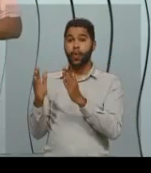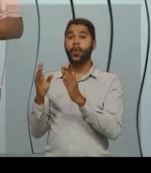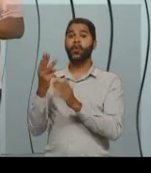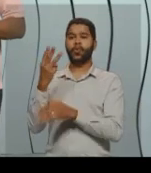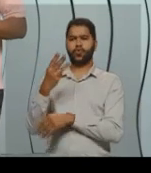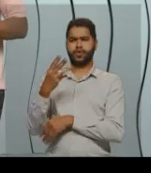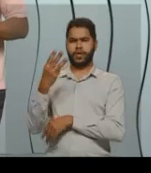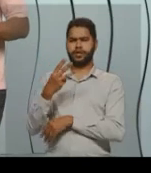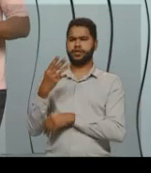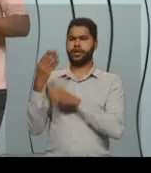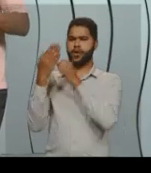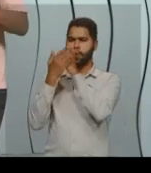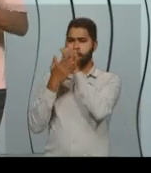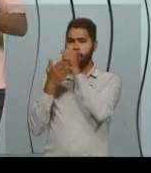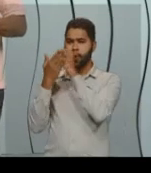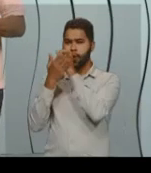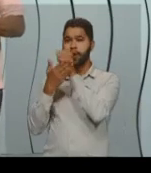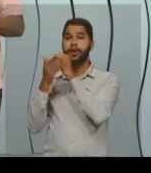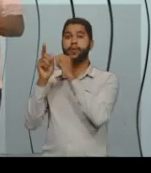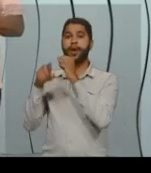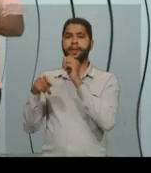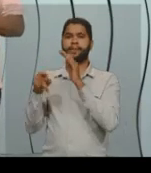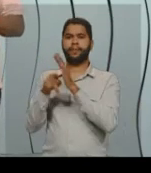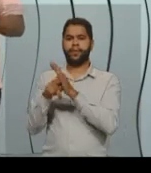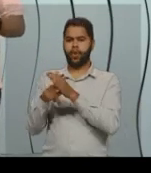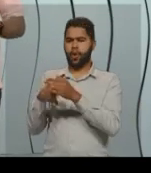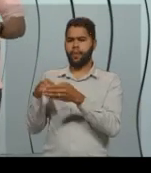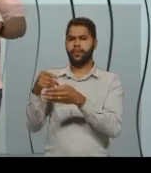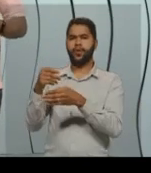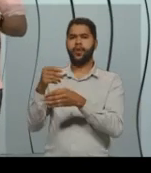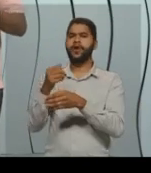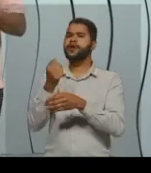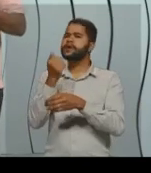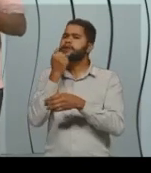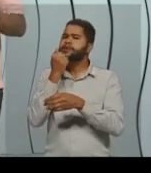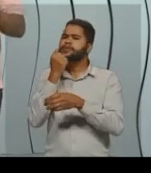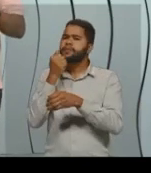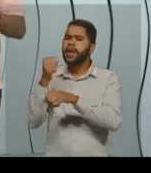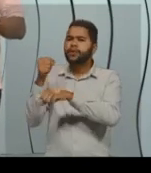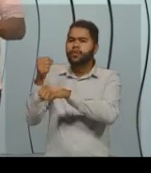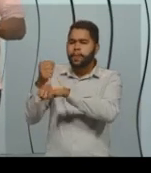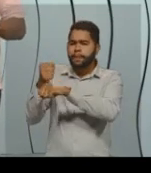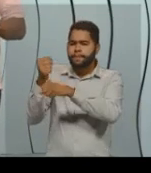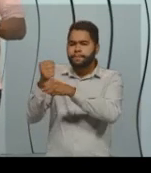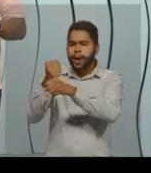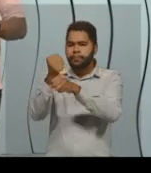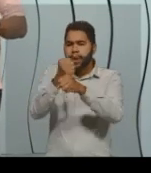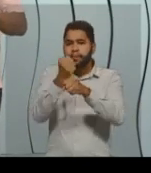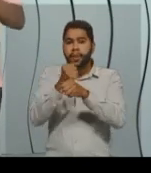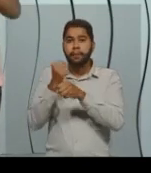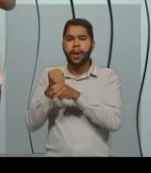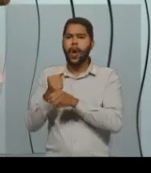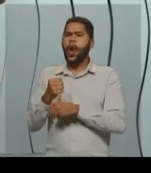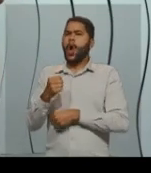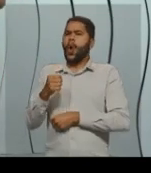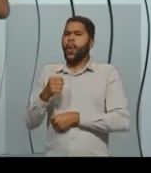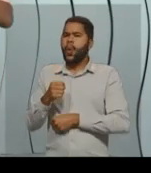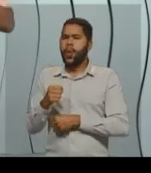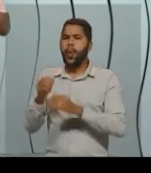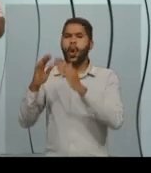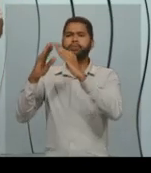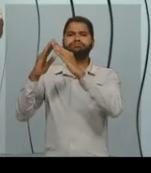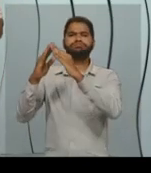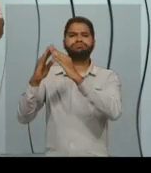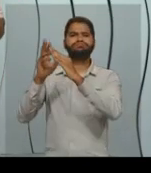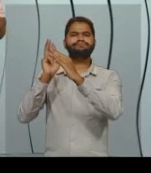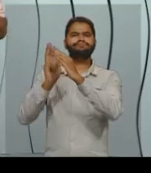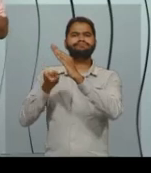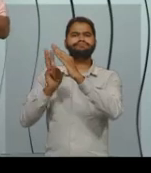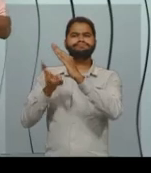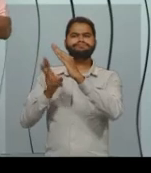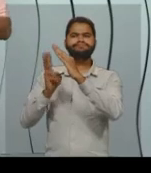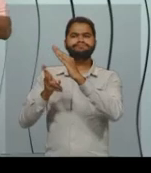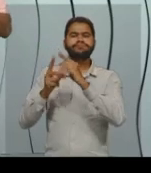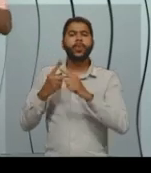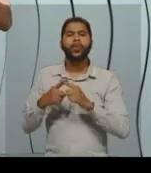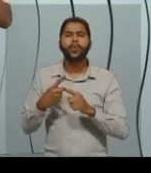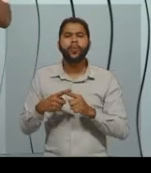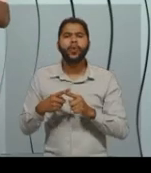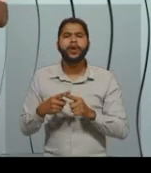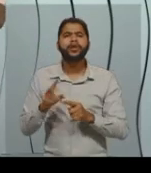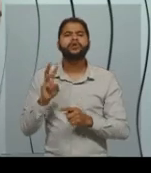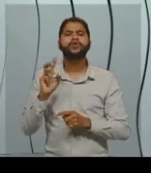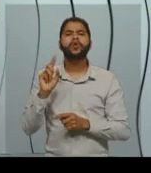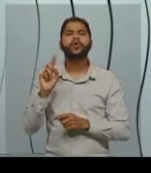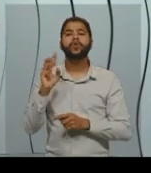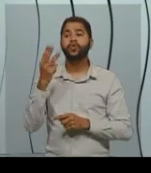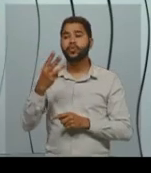sim, ele faz a casa de tijolo. O lobo sopra, a casa não cai. Por que somente o terceiro porquinho ele fez